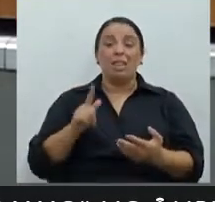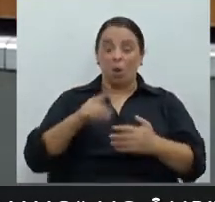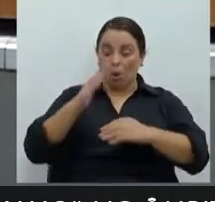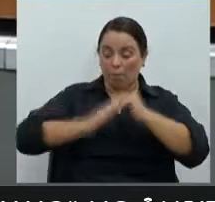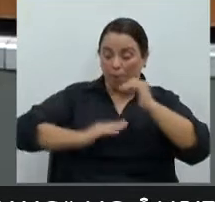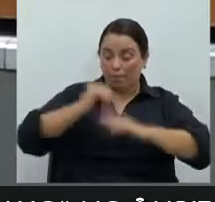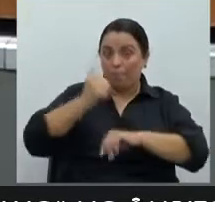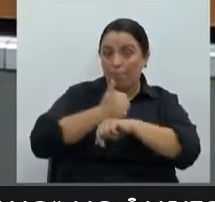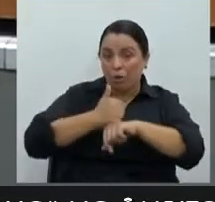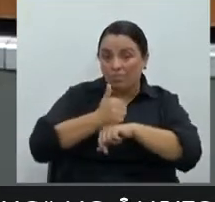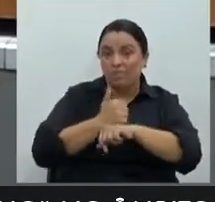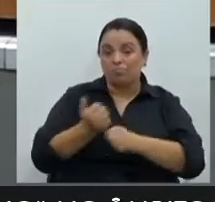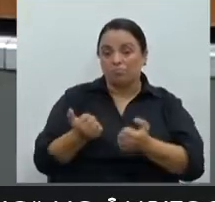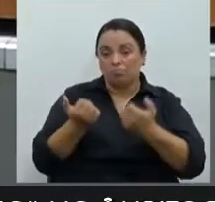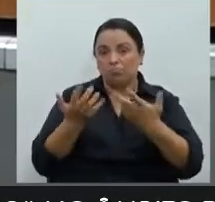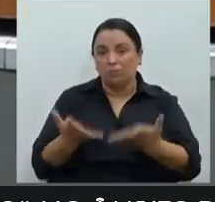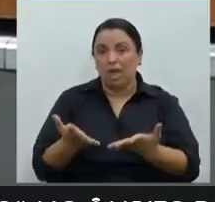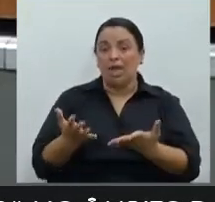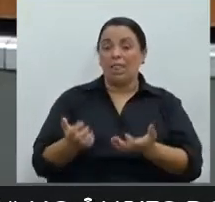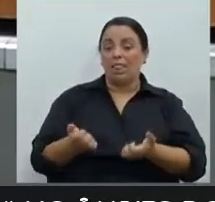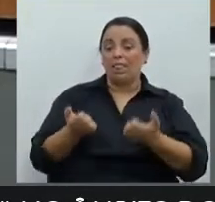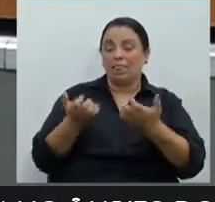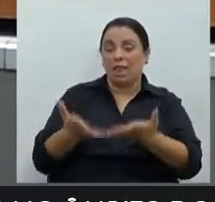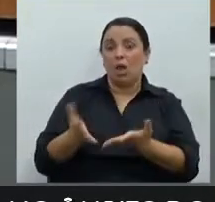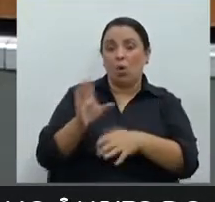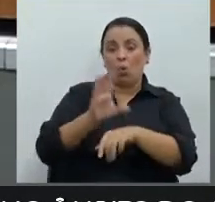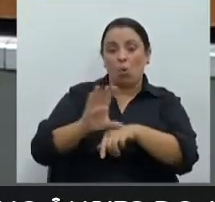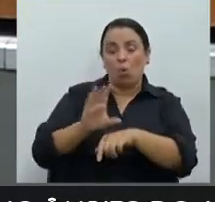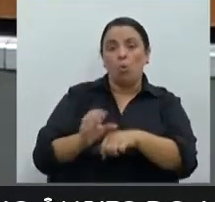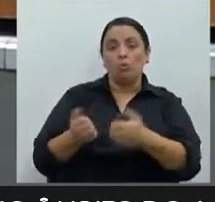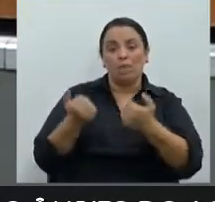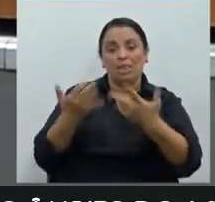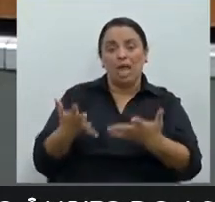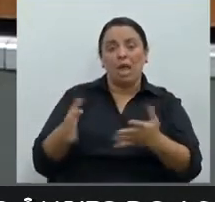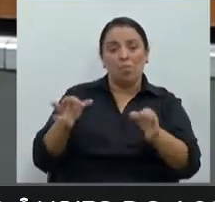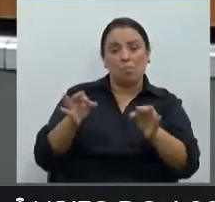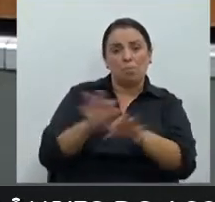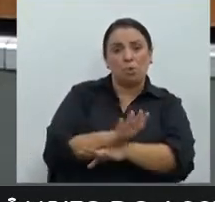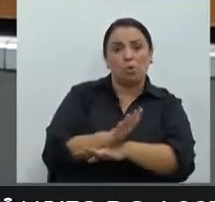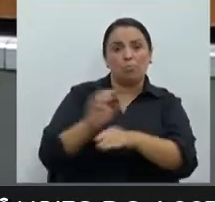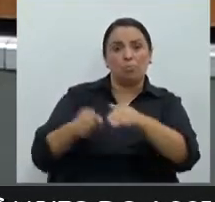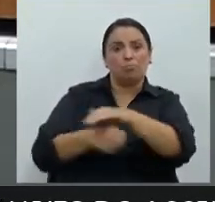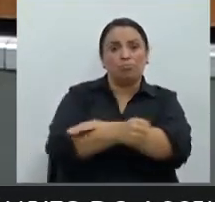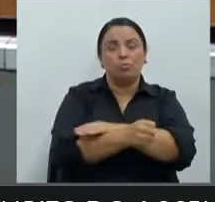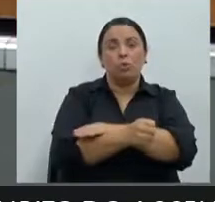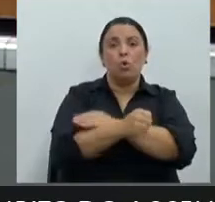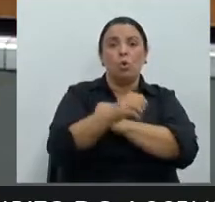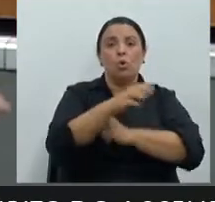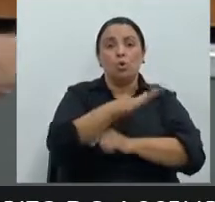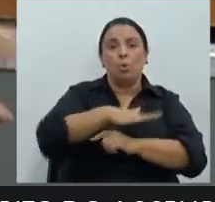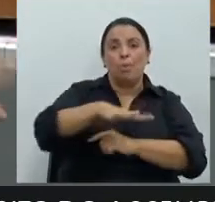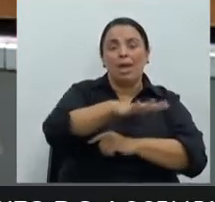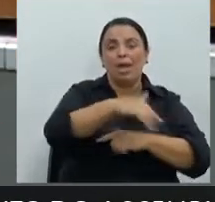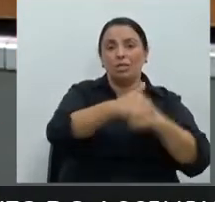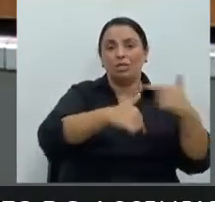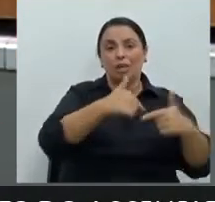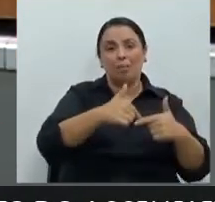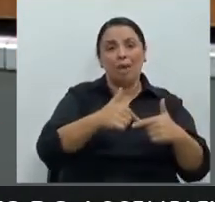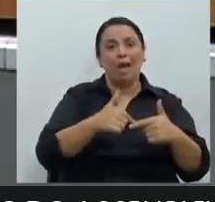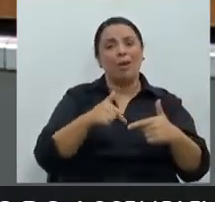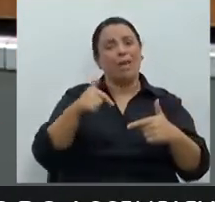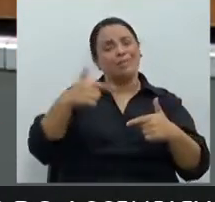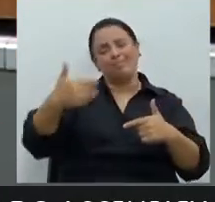profissionalizar, preparar para o mercado de trabalho é uma coisa que vai além da tutela,